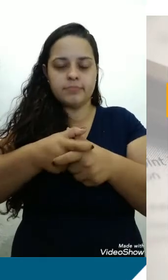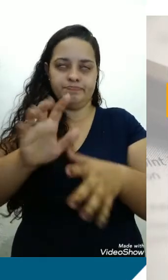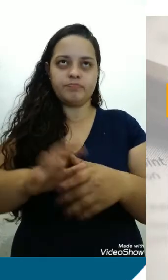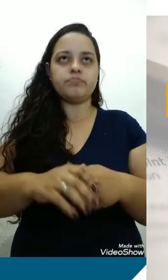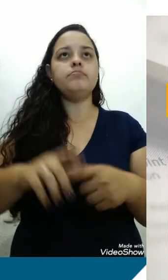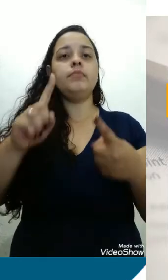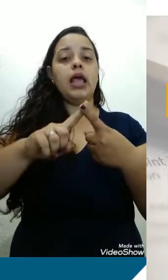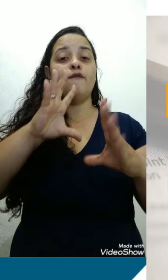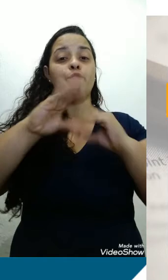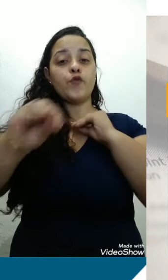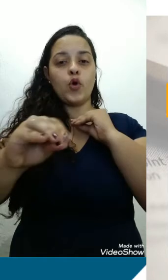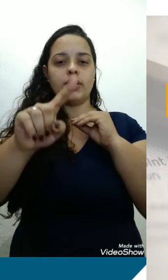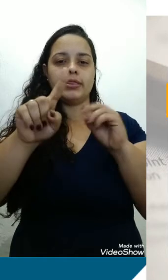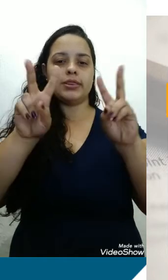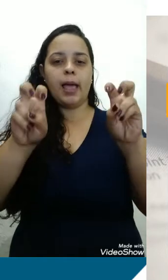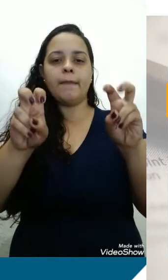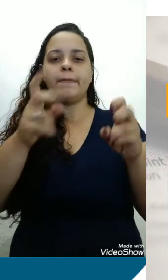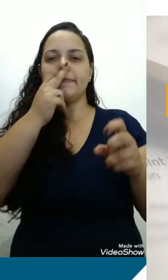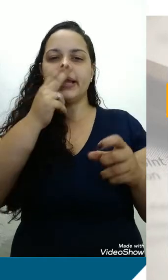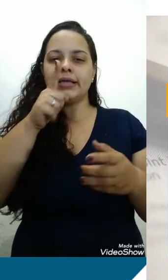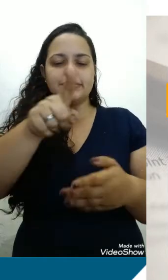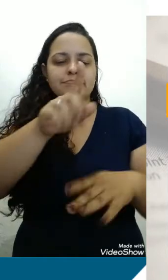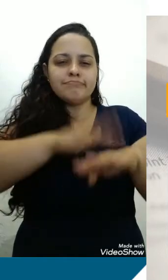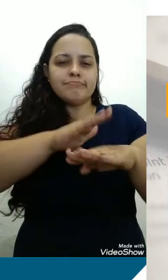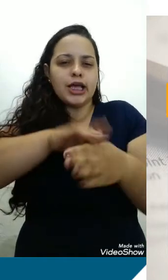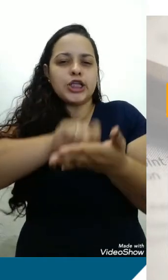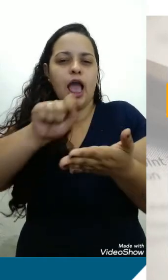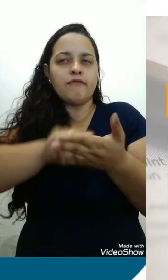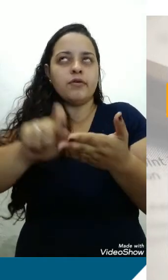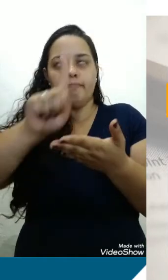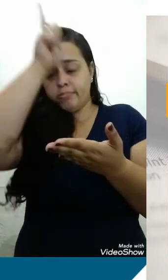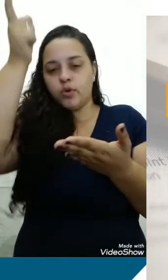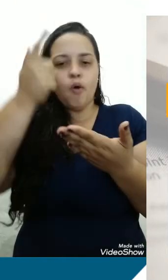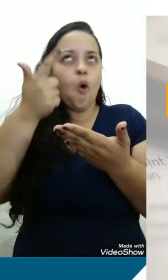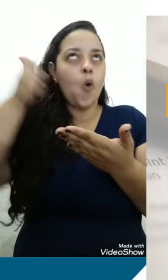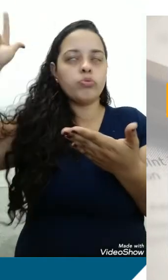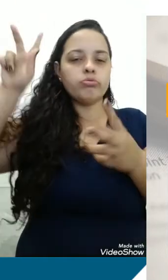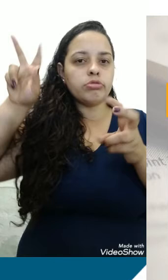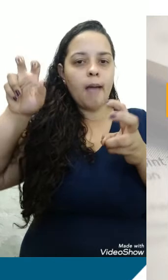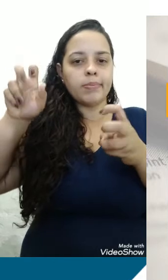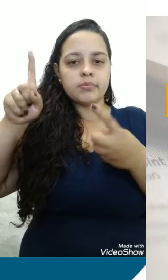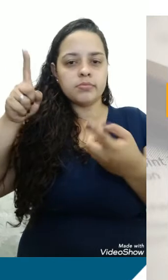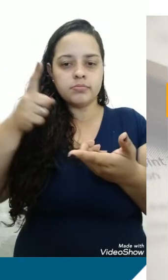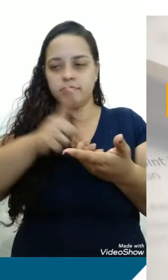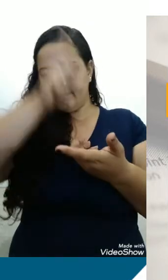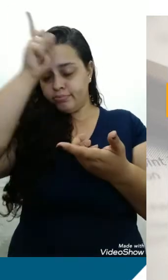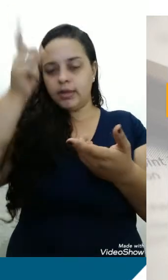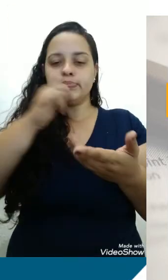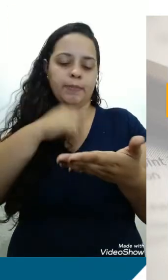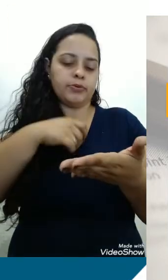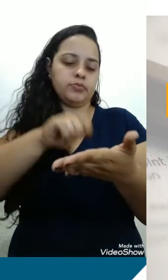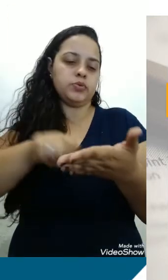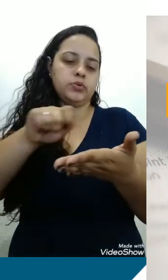A fuga ao tema acontece quando o candidato escreve uma redação com um tema completamente diferente daquele que foi proposto pela banca.